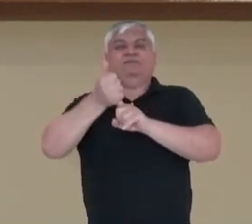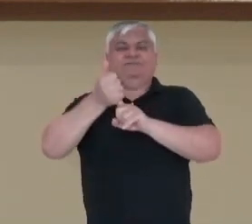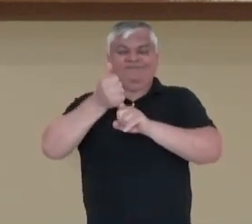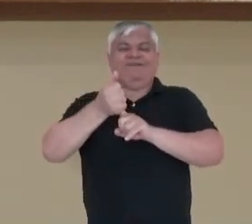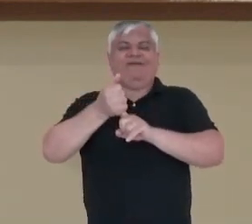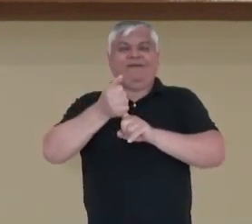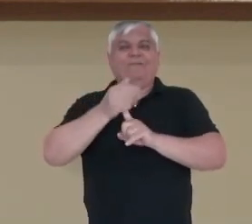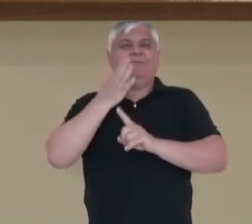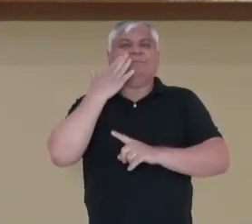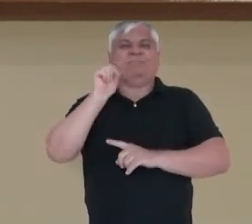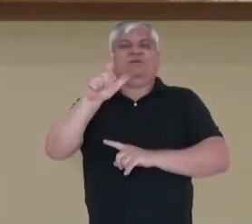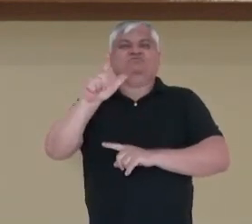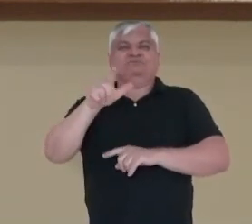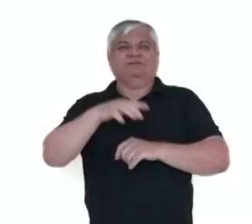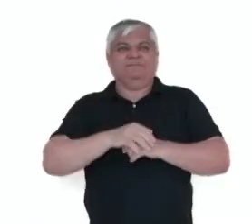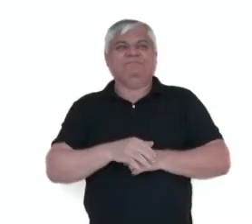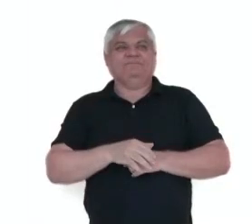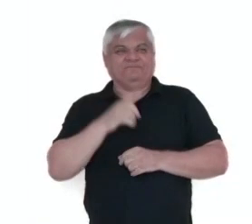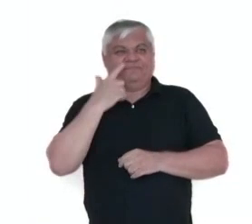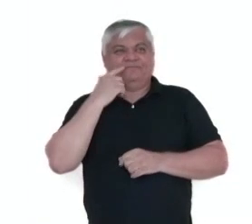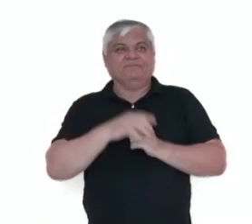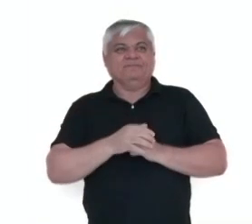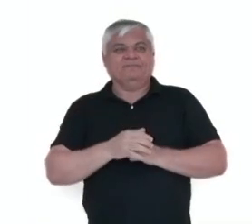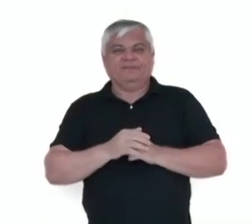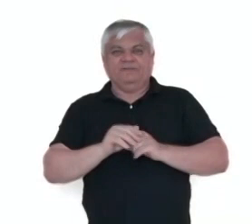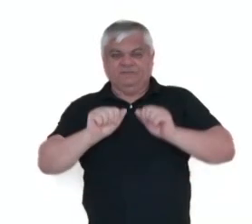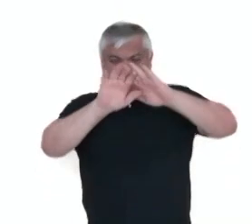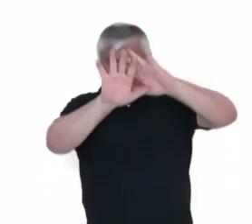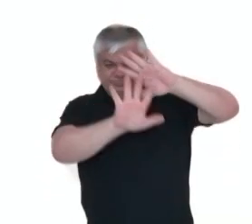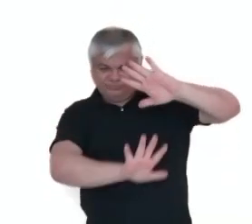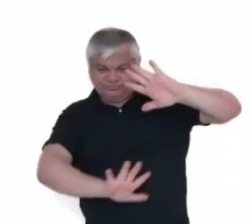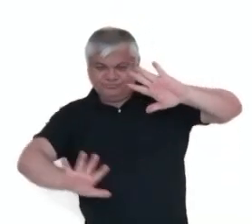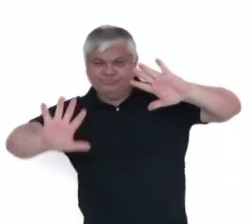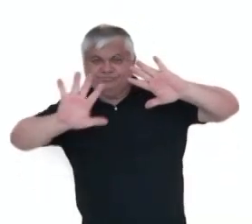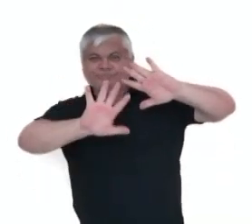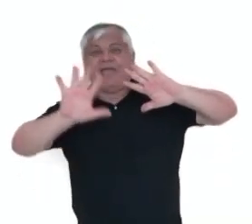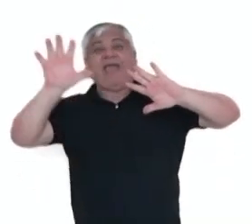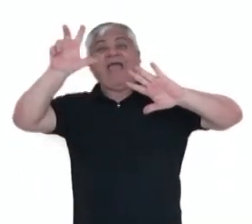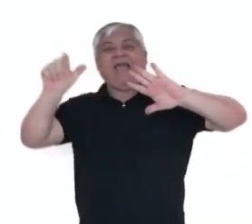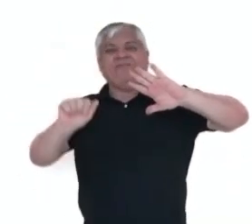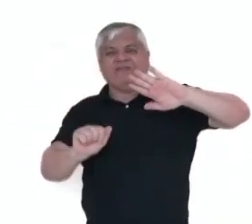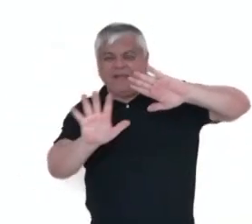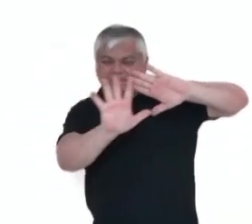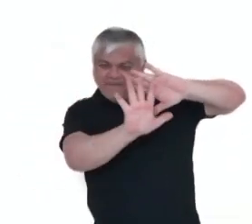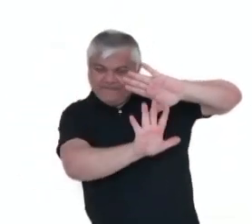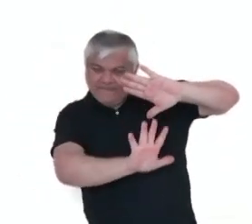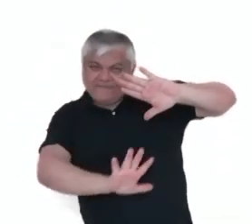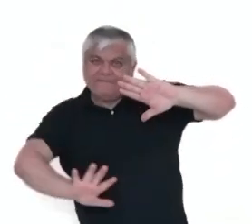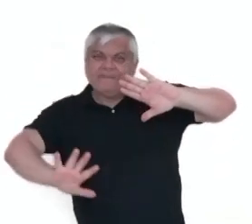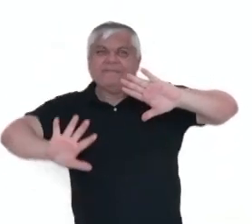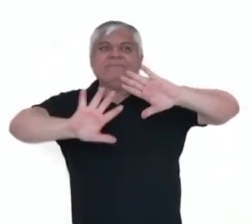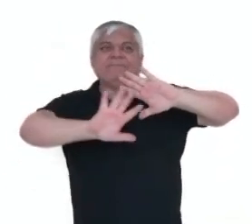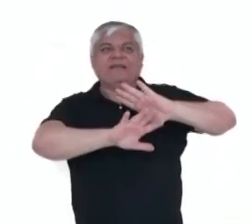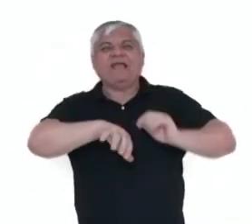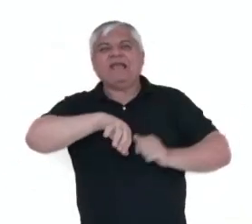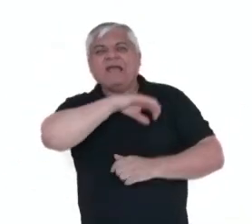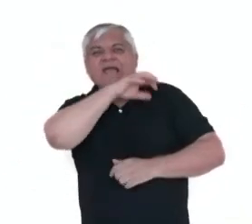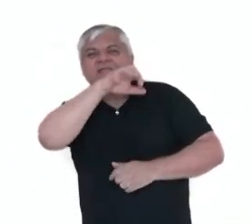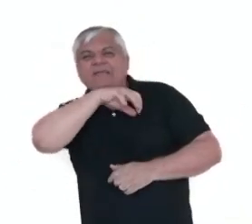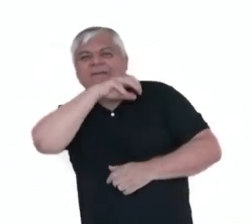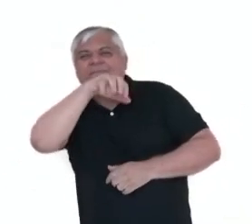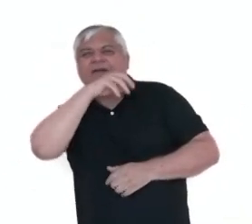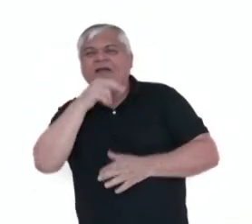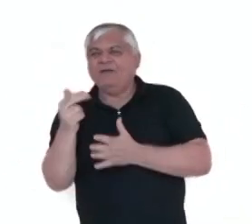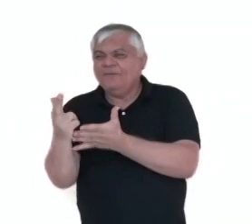africano. Embaixo nós temos um mapa da África e algumas outras pessoas, inclusive animais,